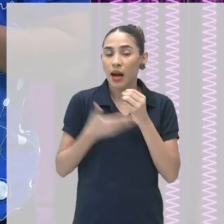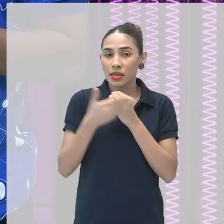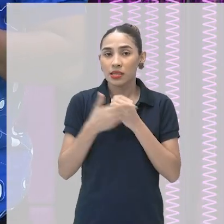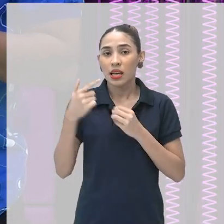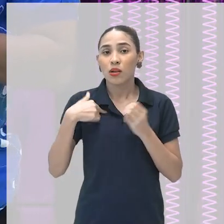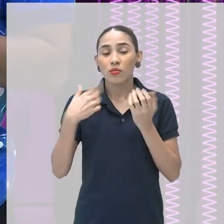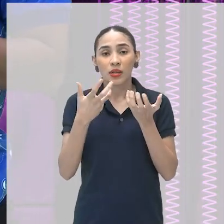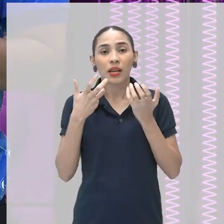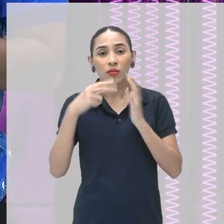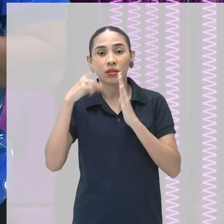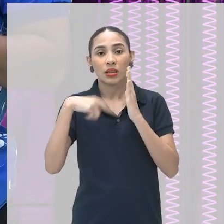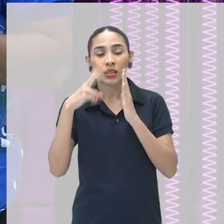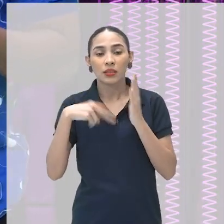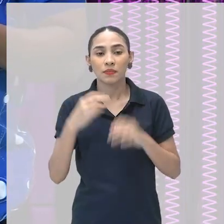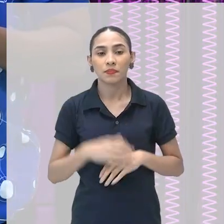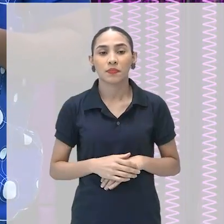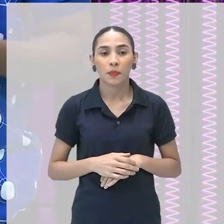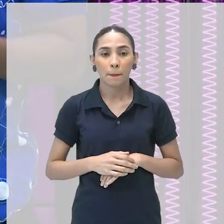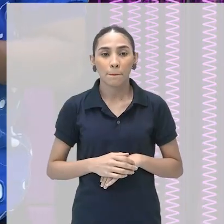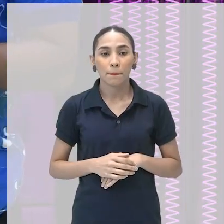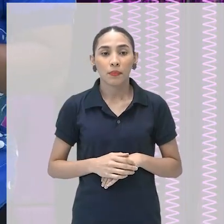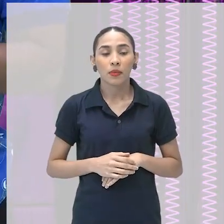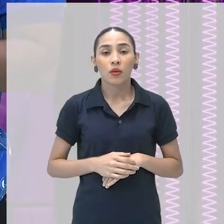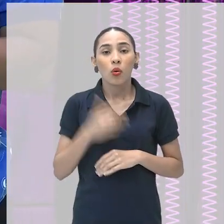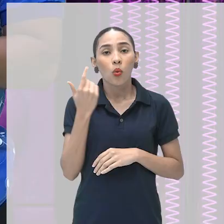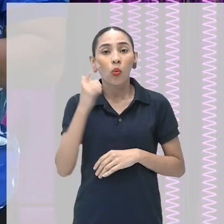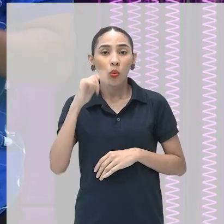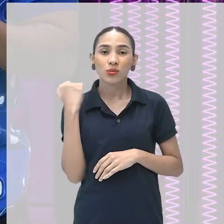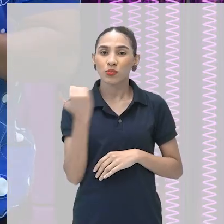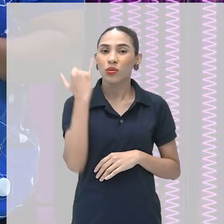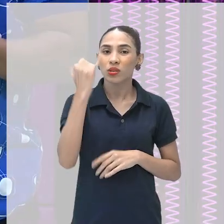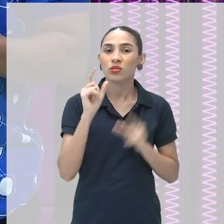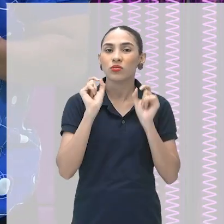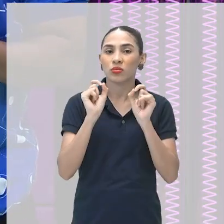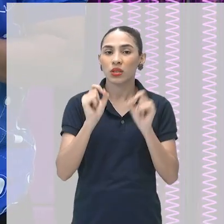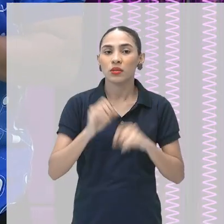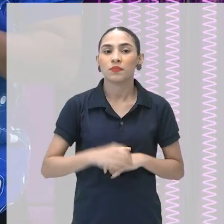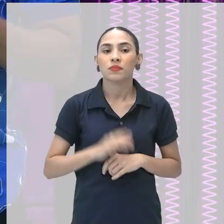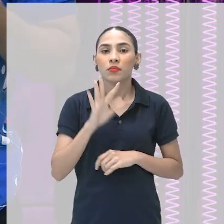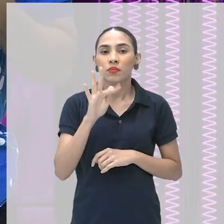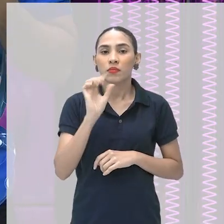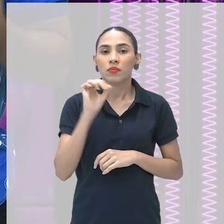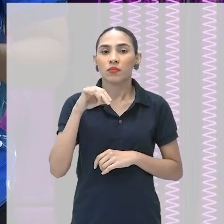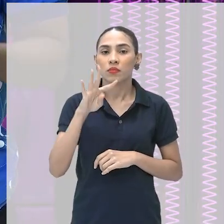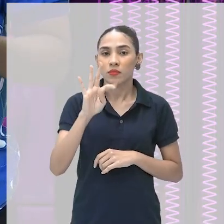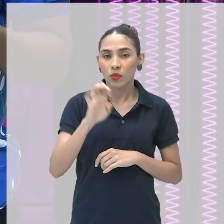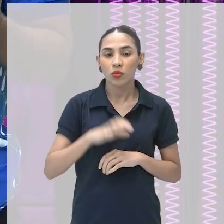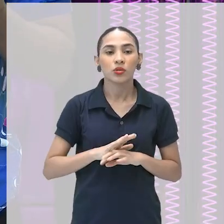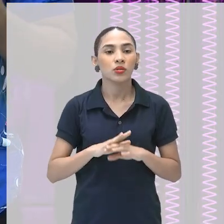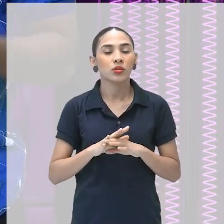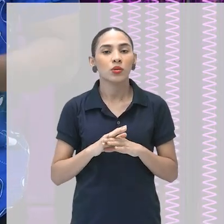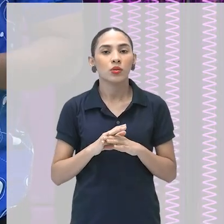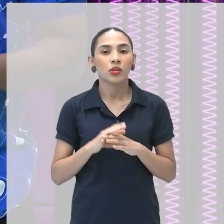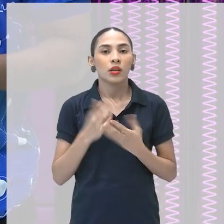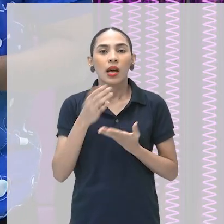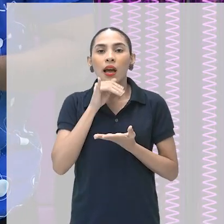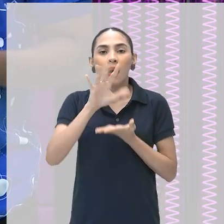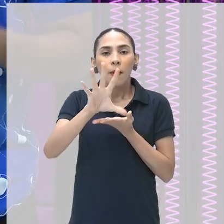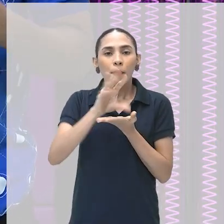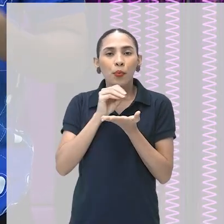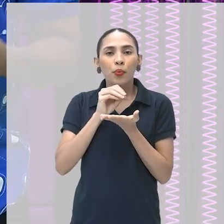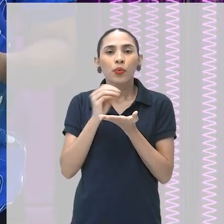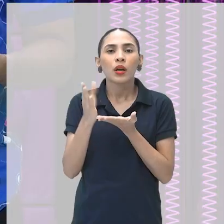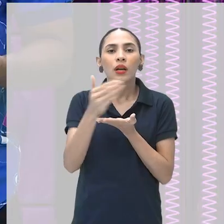estar lendo. Tudo bem? Uma outra coisa importante é a fonte, informa de onde aqueles dados foram